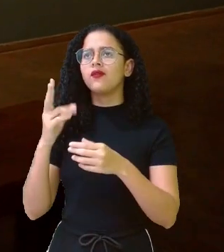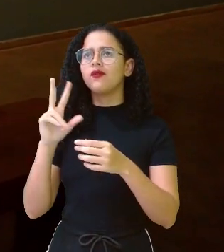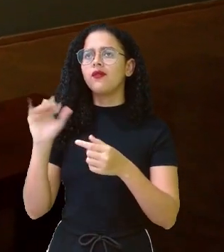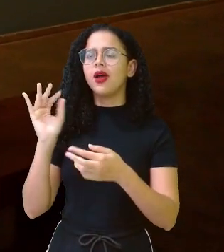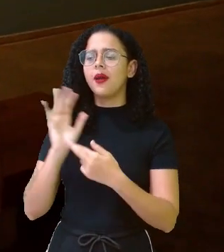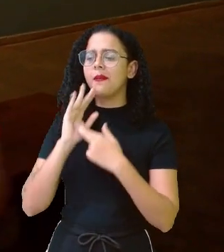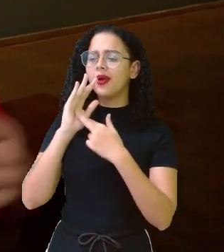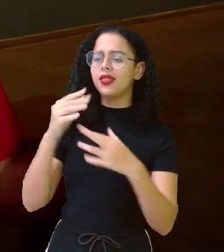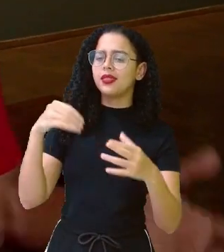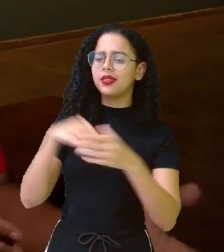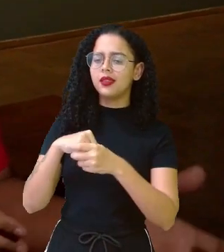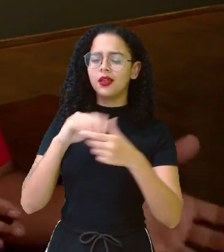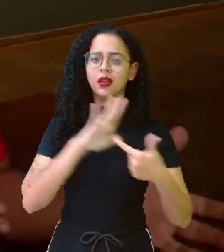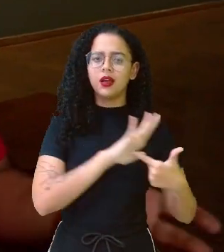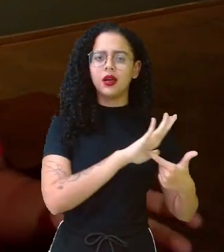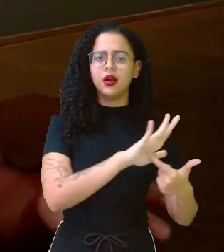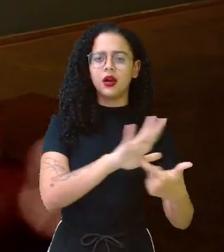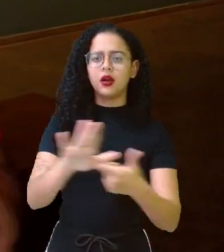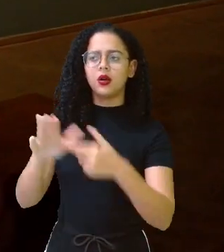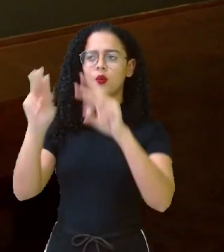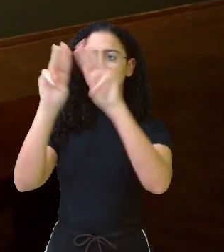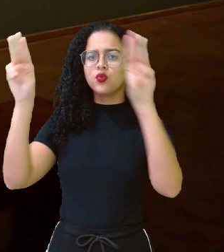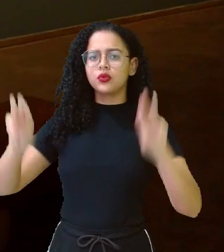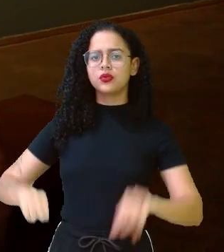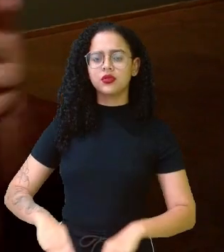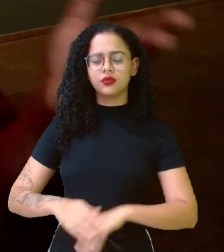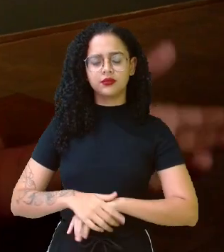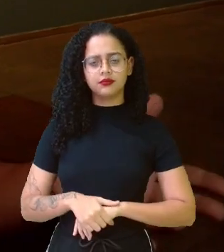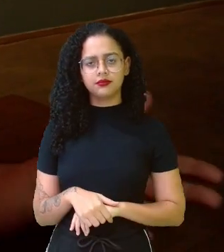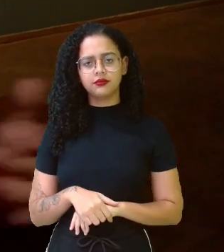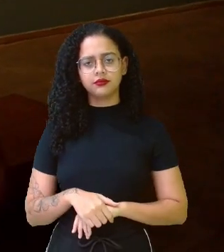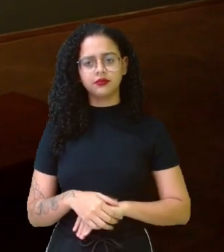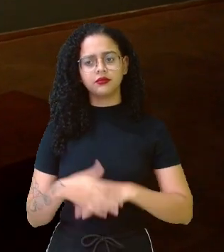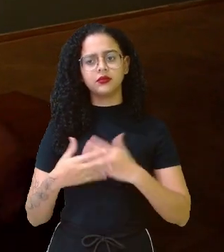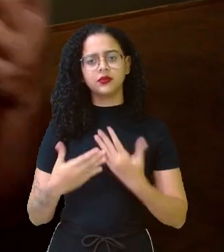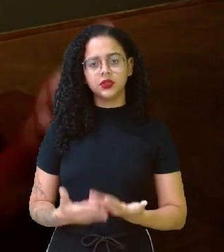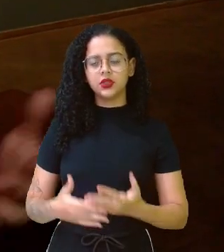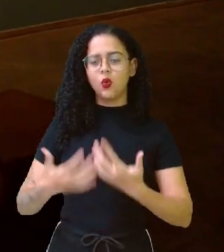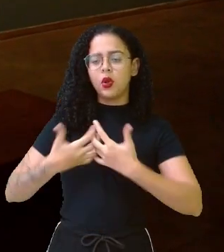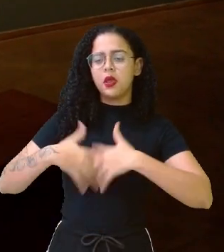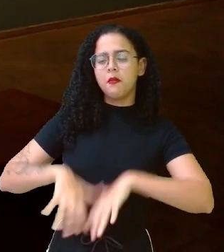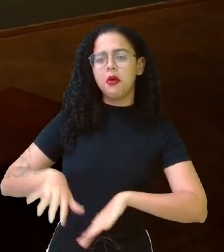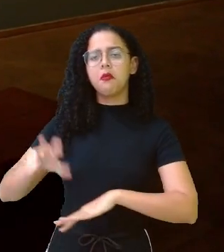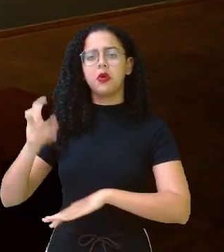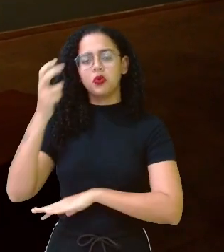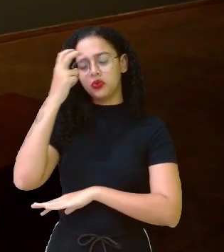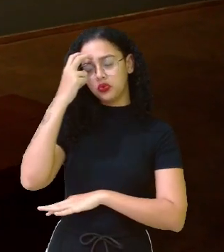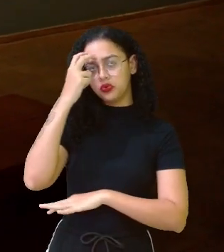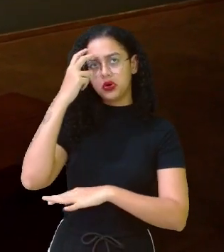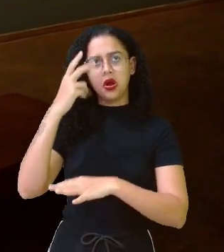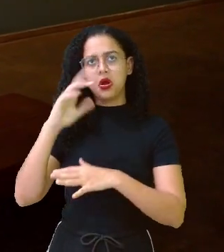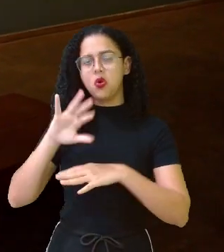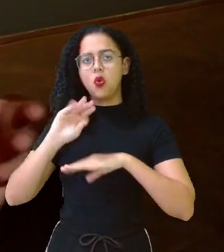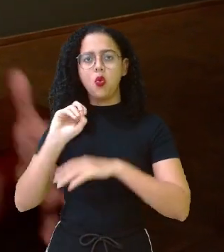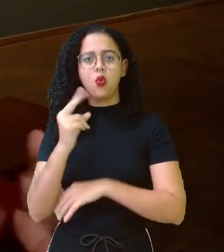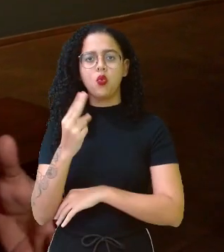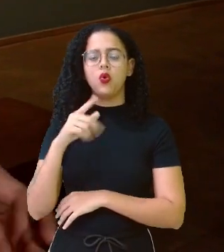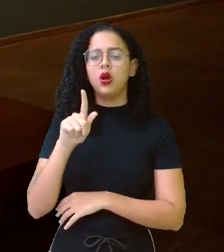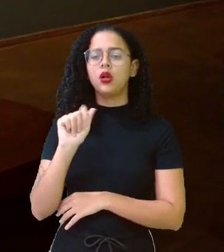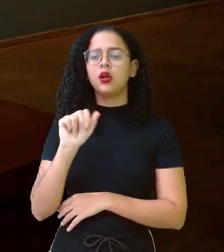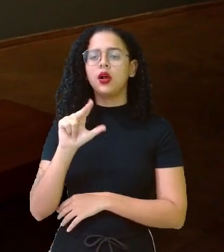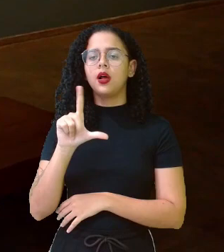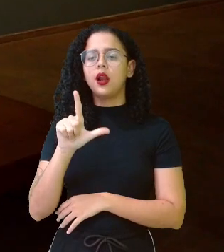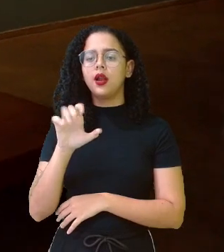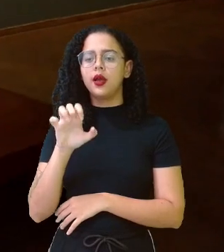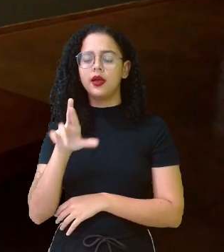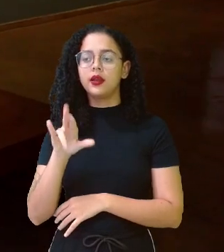dentro de uma exposição, dentro de um museu. E aí, ou de um equipamento cultural, ou de uma galeria, enfim. Então, a partir disso, o curador